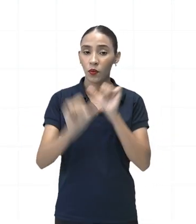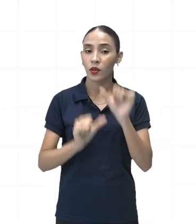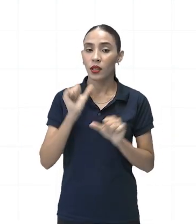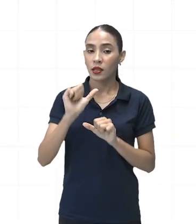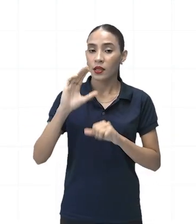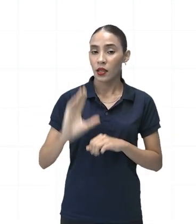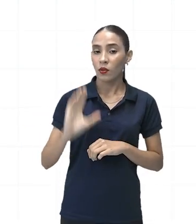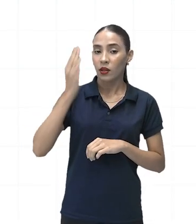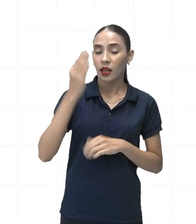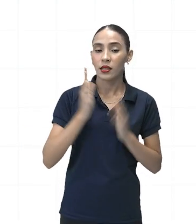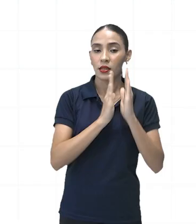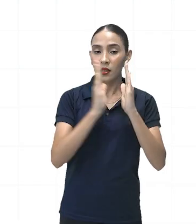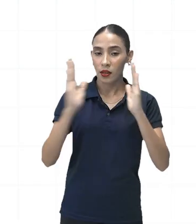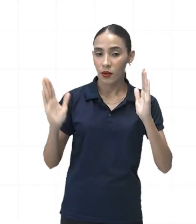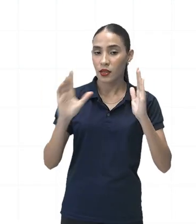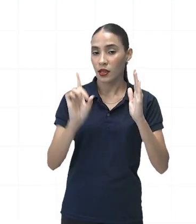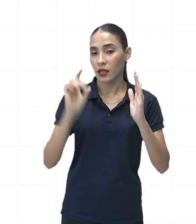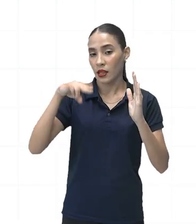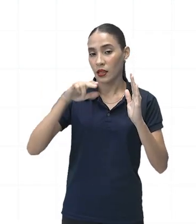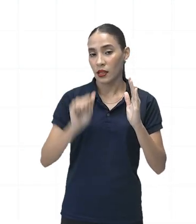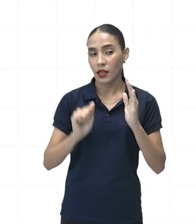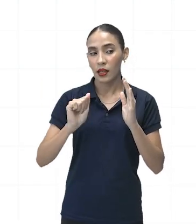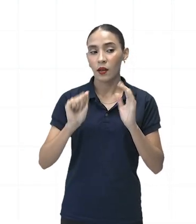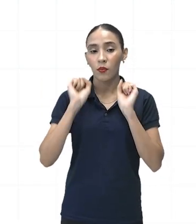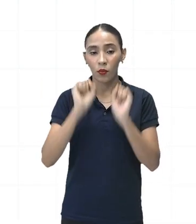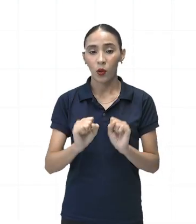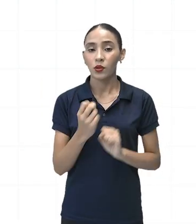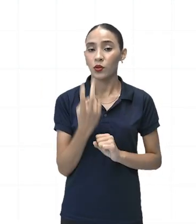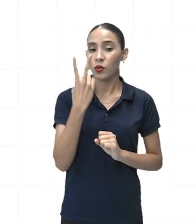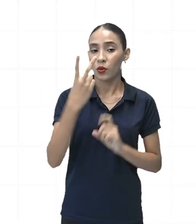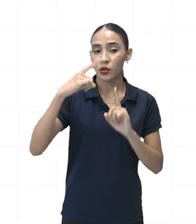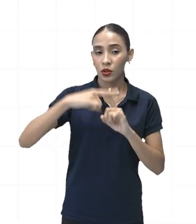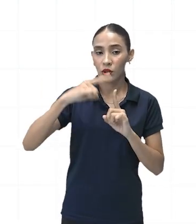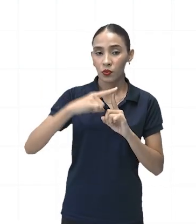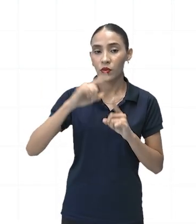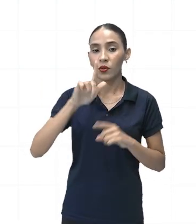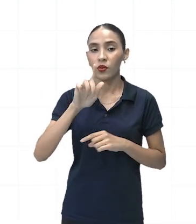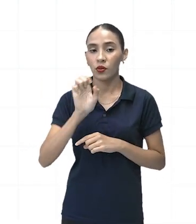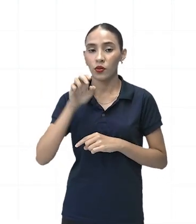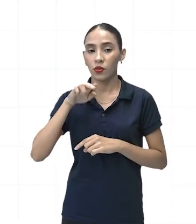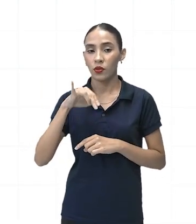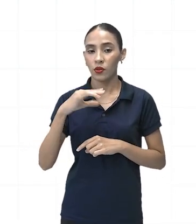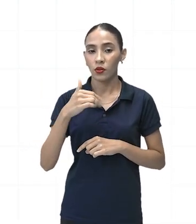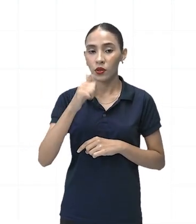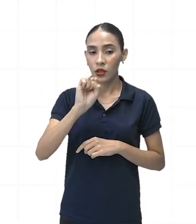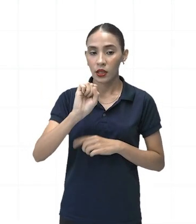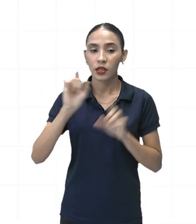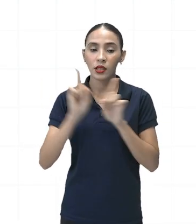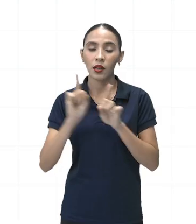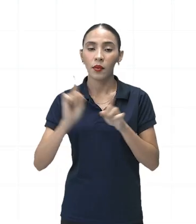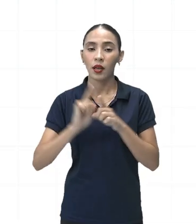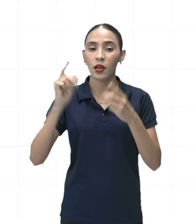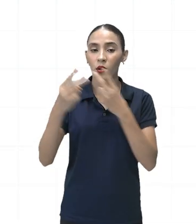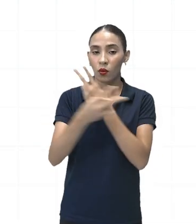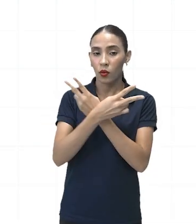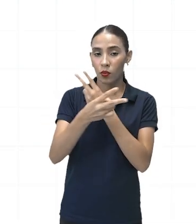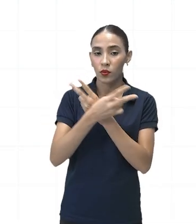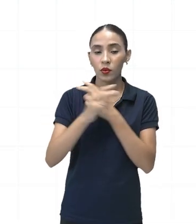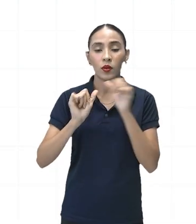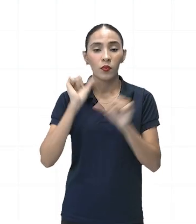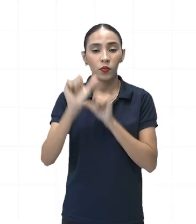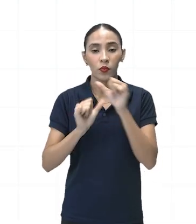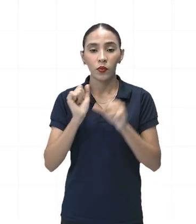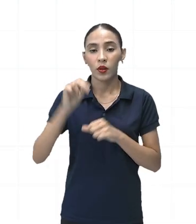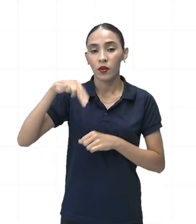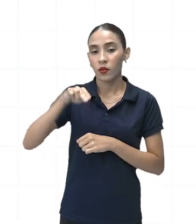alterações que ocorrem na sequência do DNA e podem ser de dois tipos, as gênicas e as cromossômicas. Mutação gênica é uma alteração na sequência